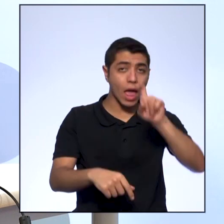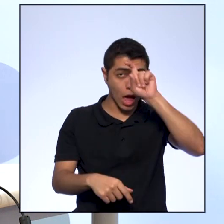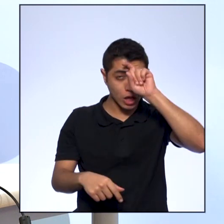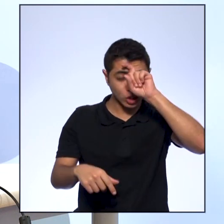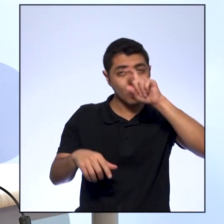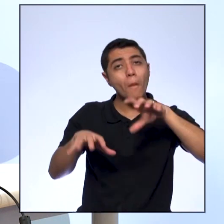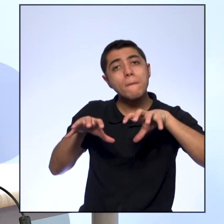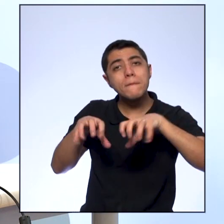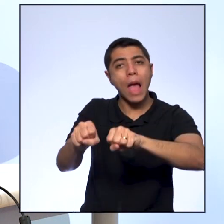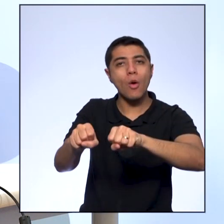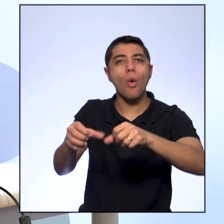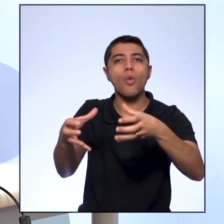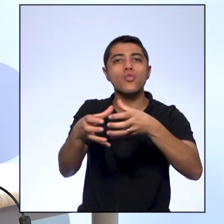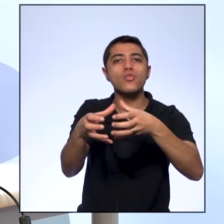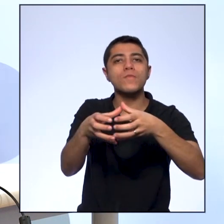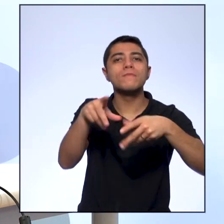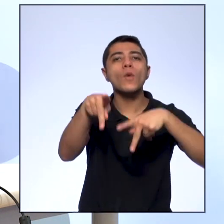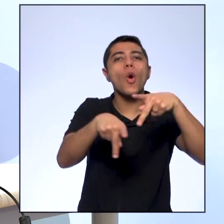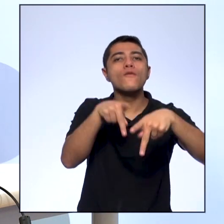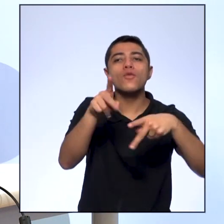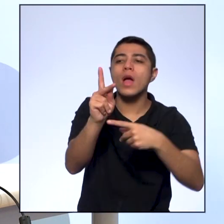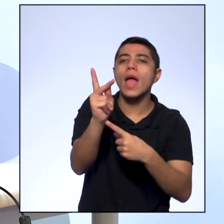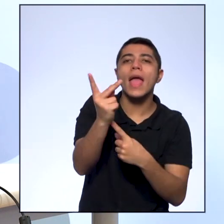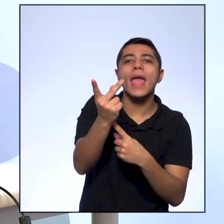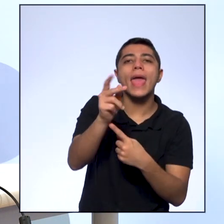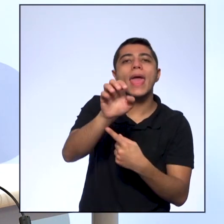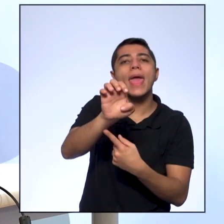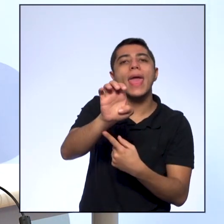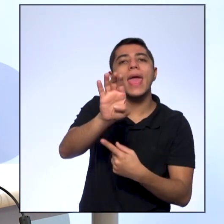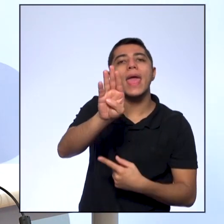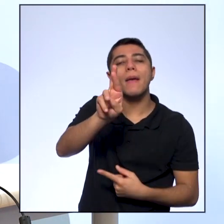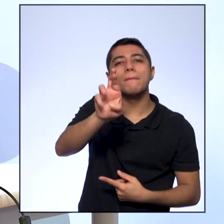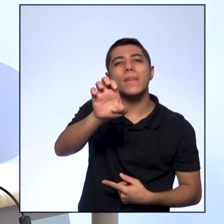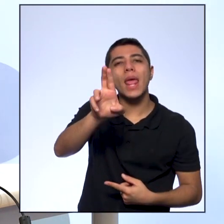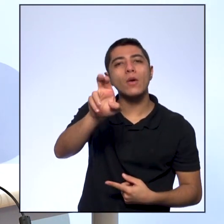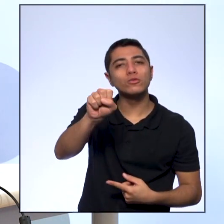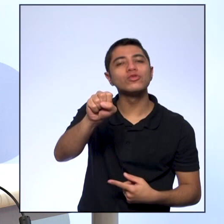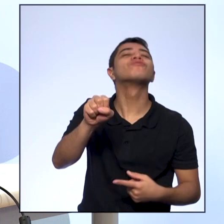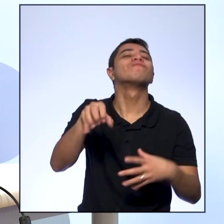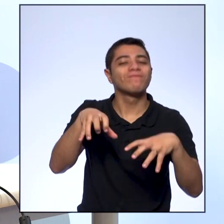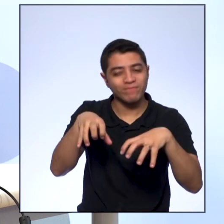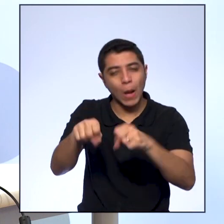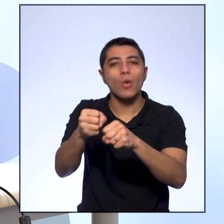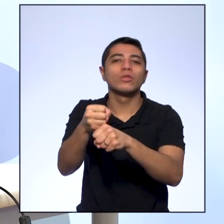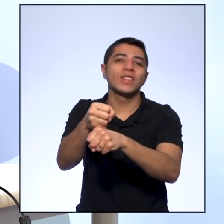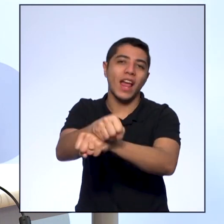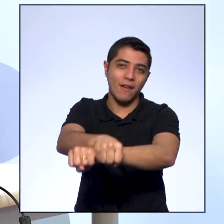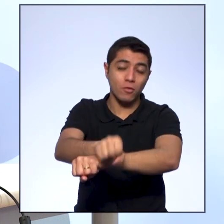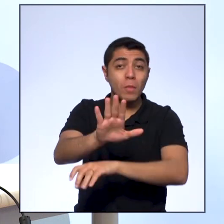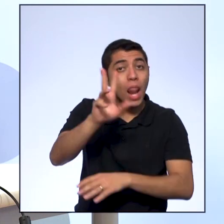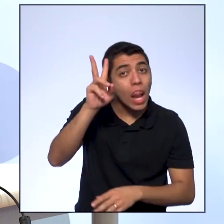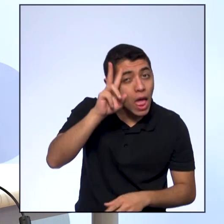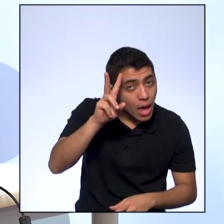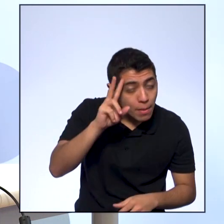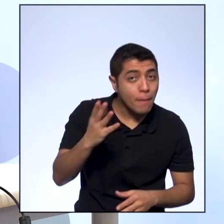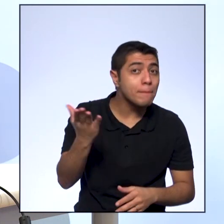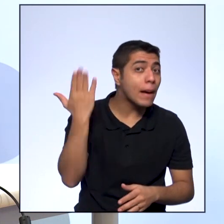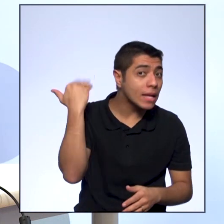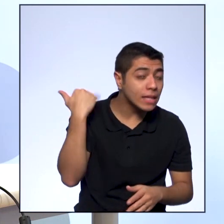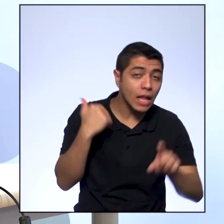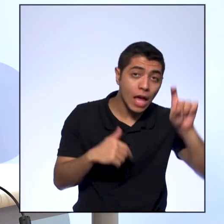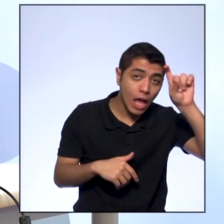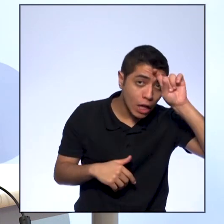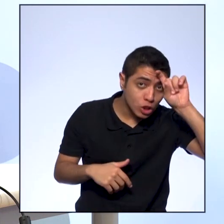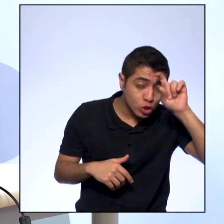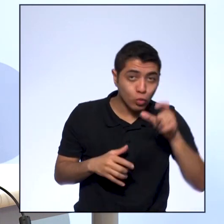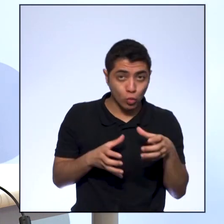os hebreus chegaram no Egito Antigo durante a época dos Hicsos, da invasão dos Hicsos, né? Os Hicsos permitiram a